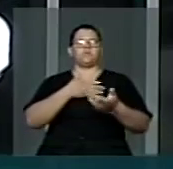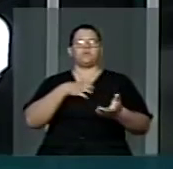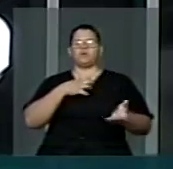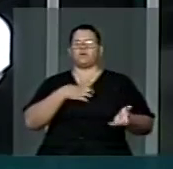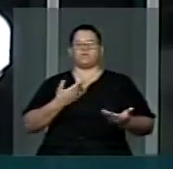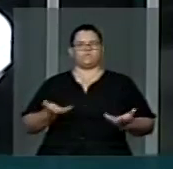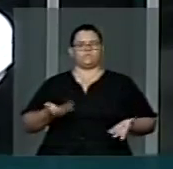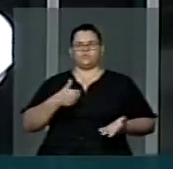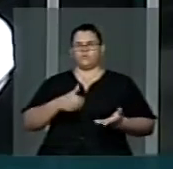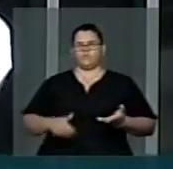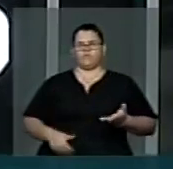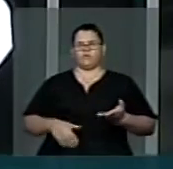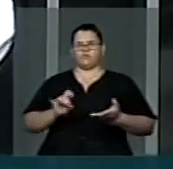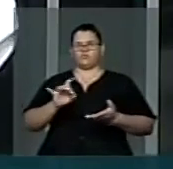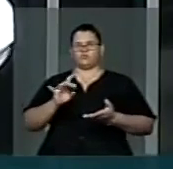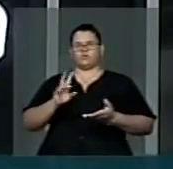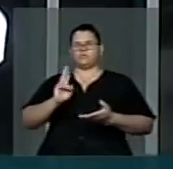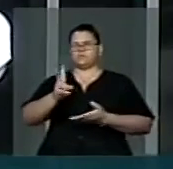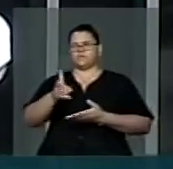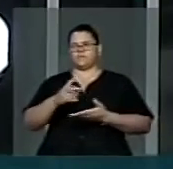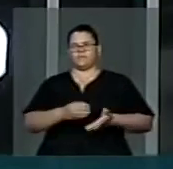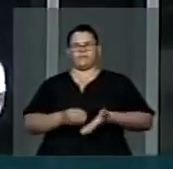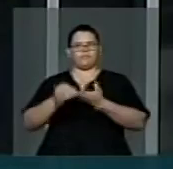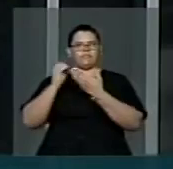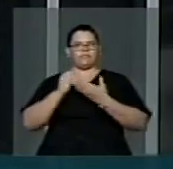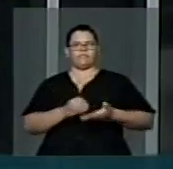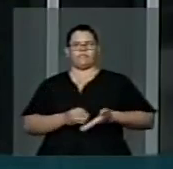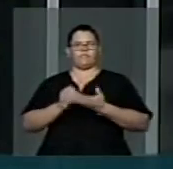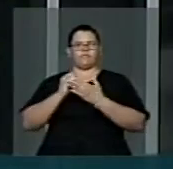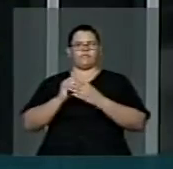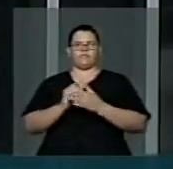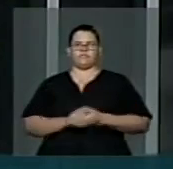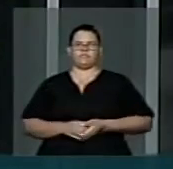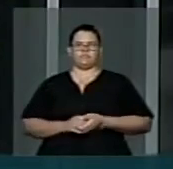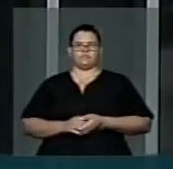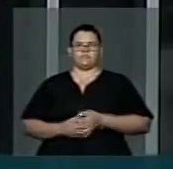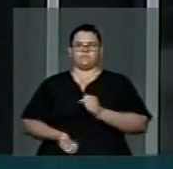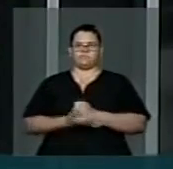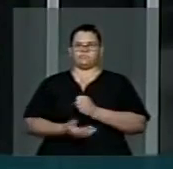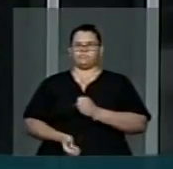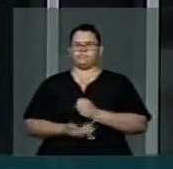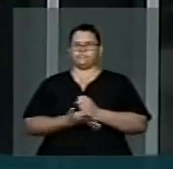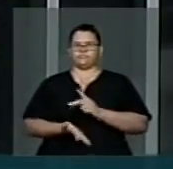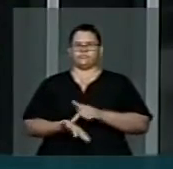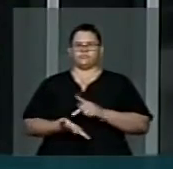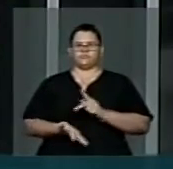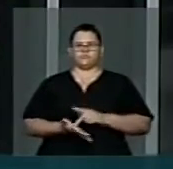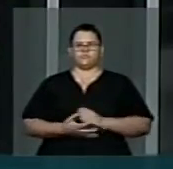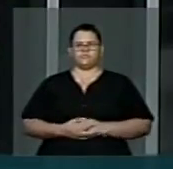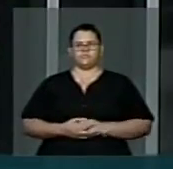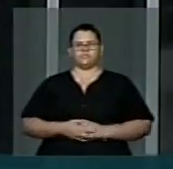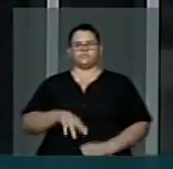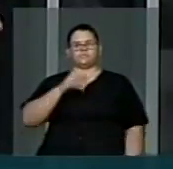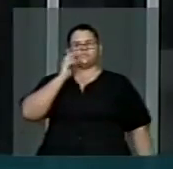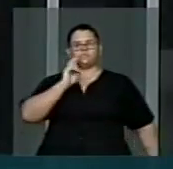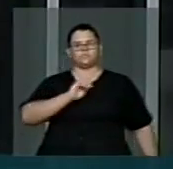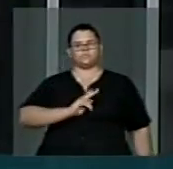pelo governo, que está sempre a reboque dos fatos. Senhor presidente, antecipadamente peço